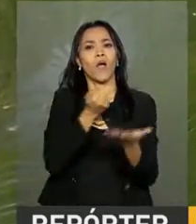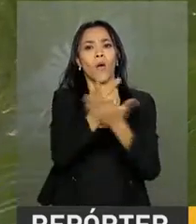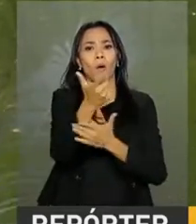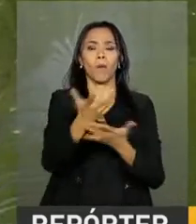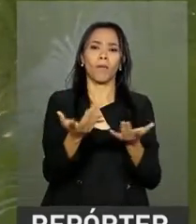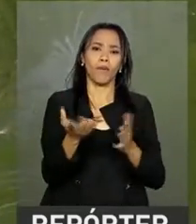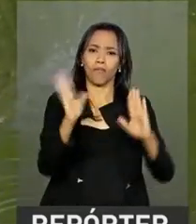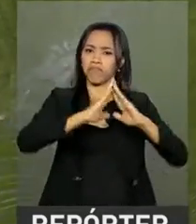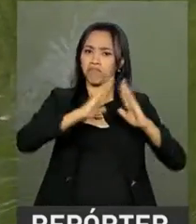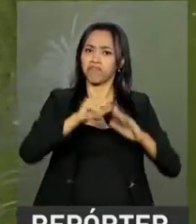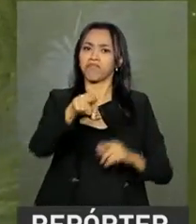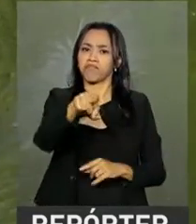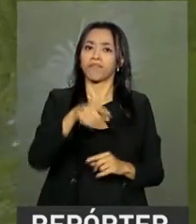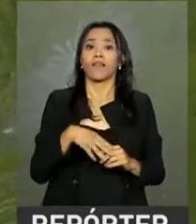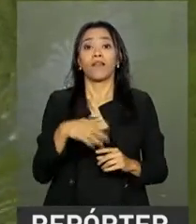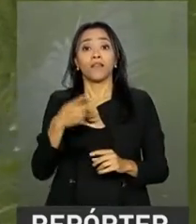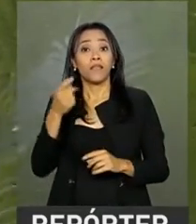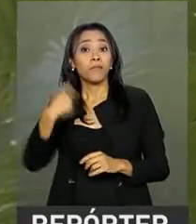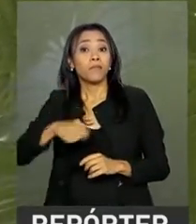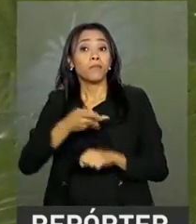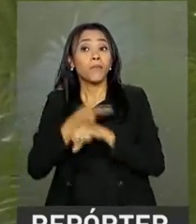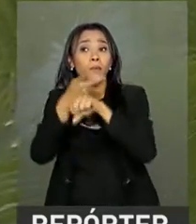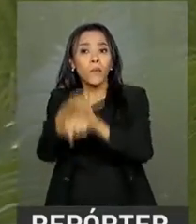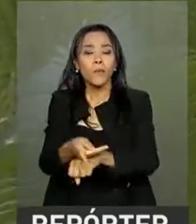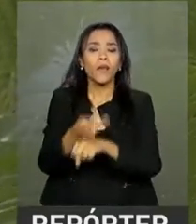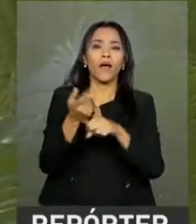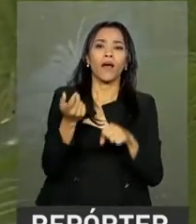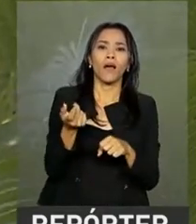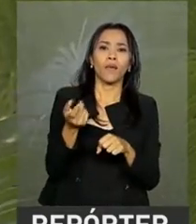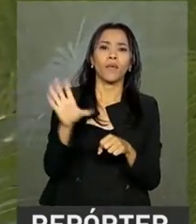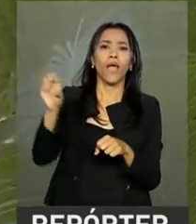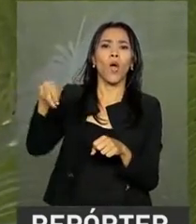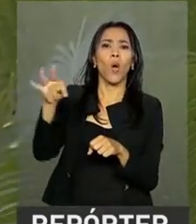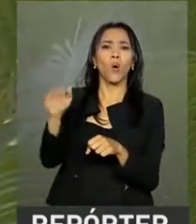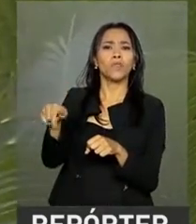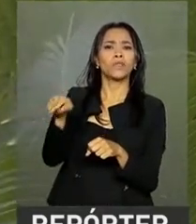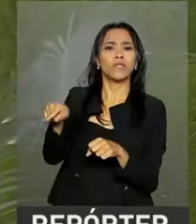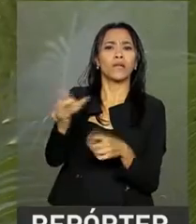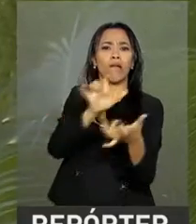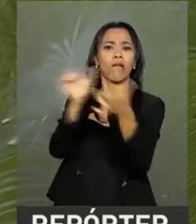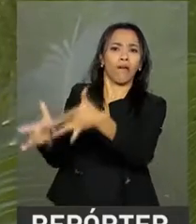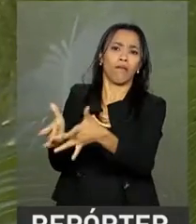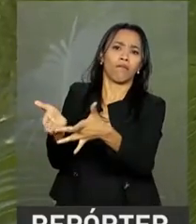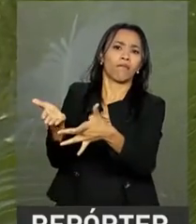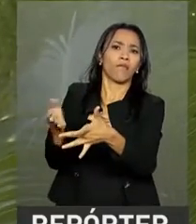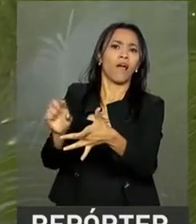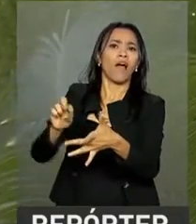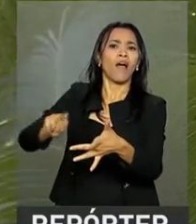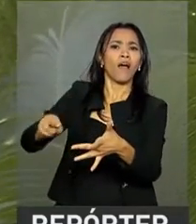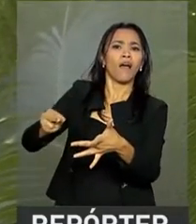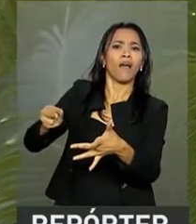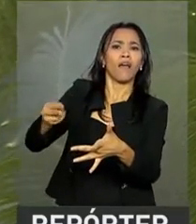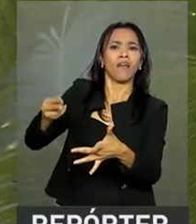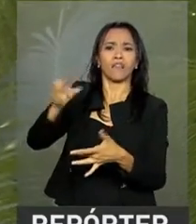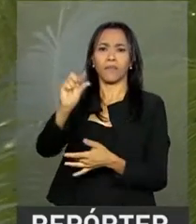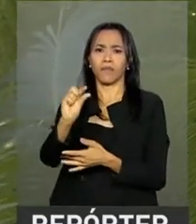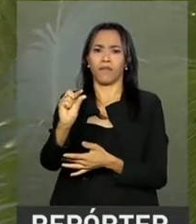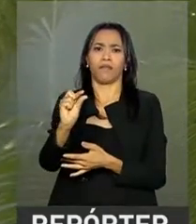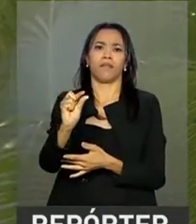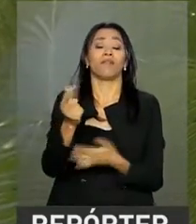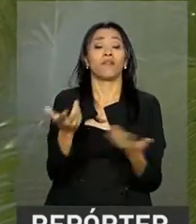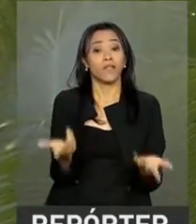forma, tem que se buscar um investimento maior do que a conta do FGTS proporciona, né? A rentabilidade do FGTS é